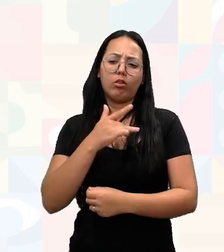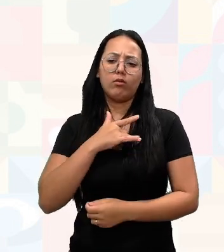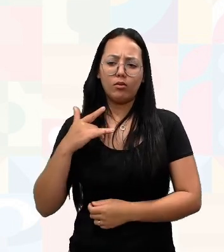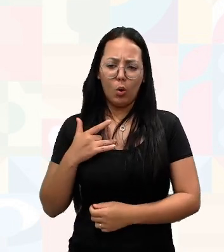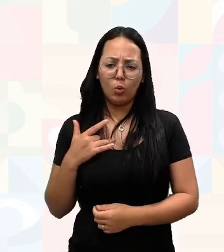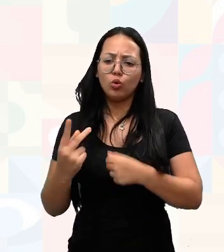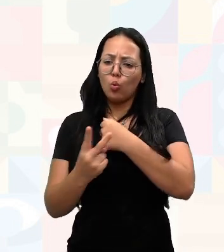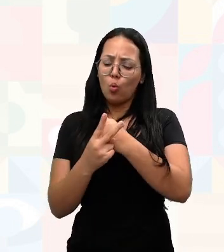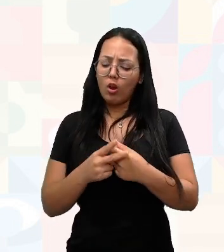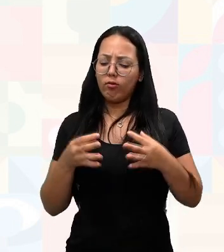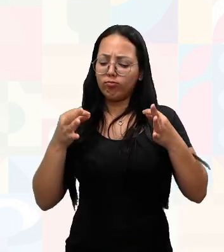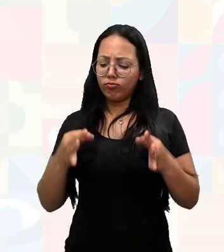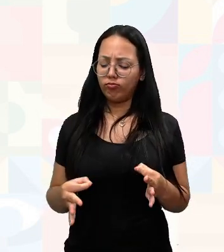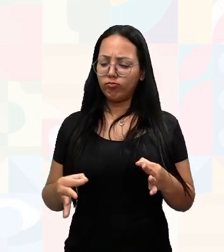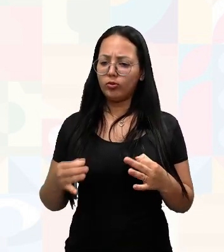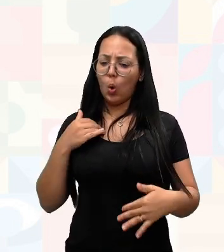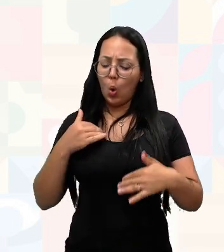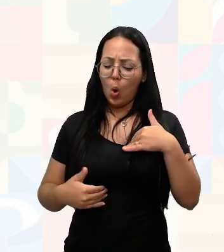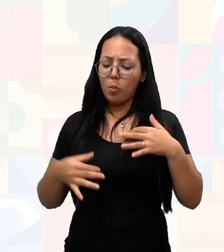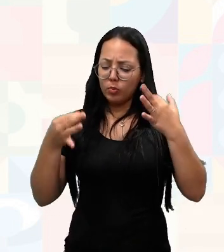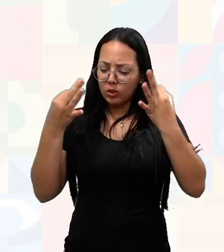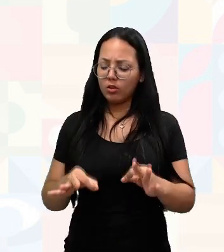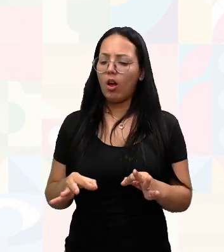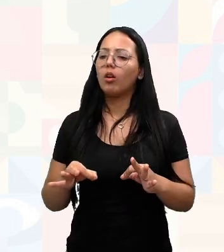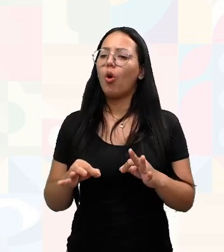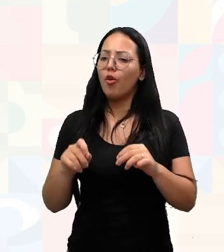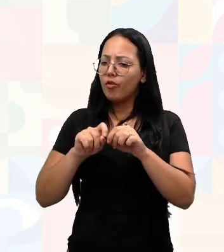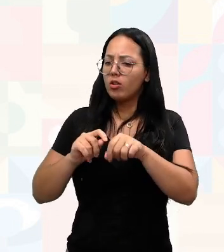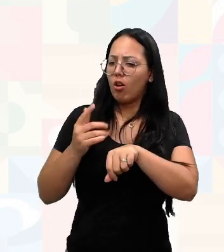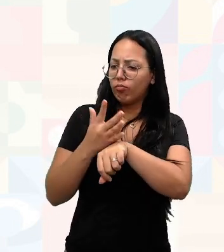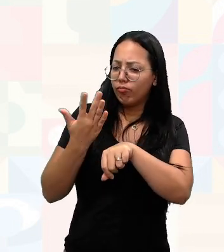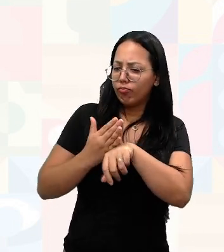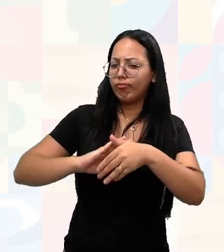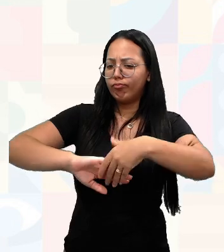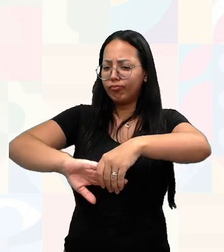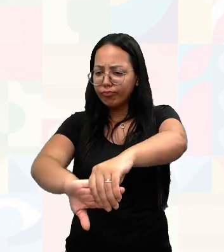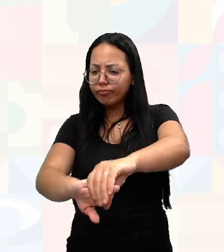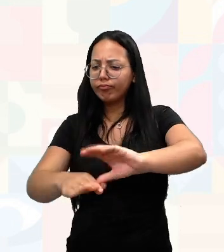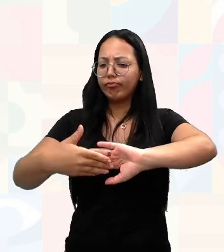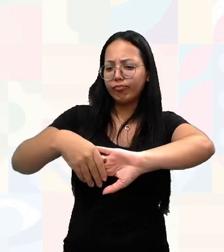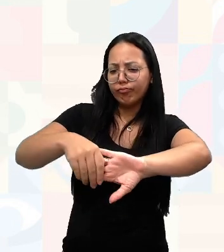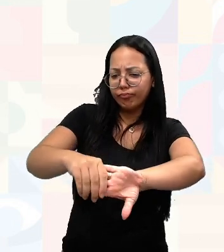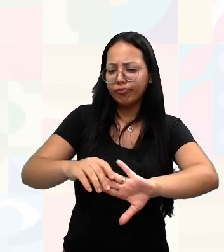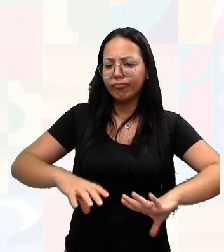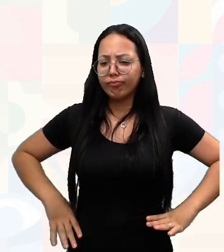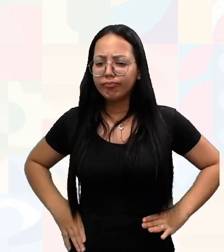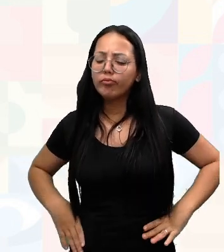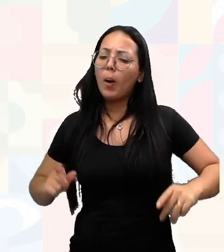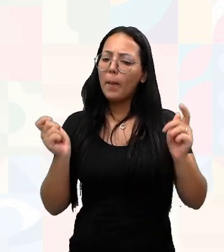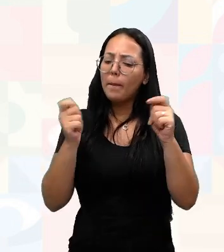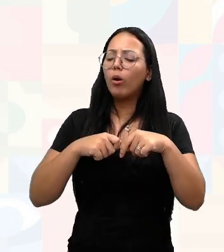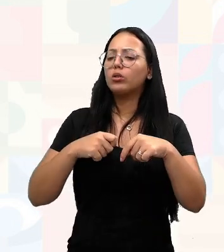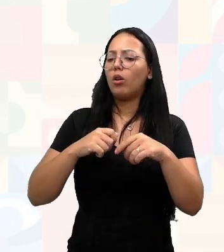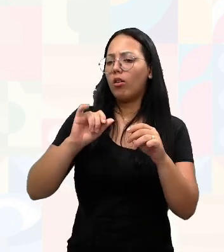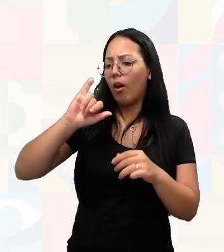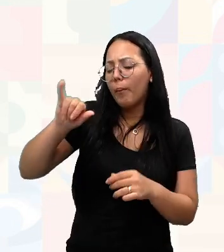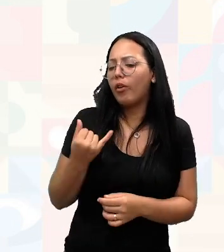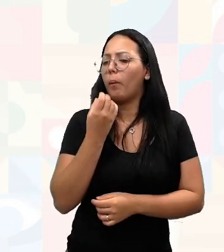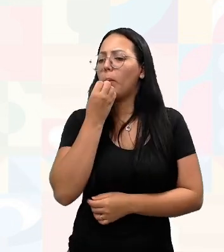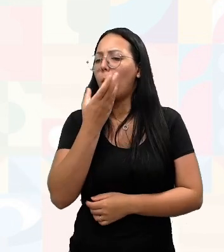nossa postura, fazer ginástica laboral para que a gente consiga ter bons